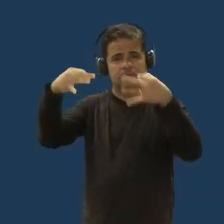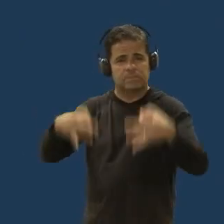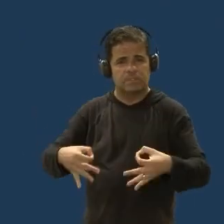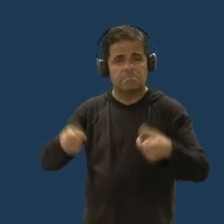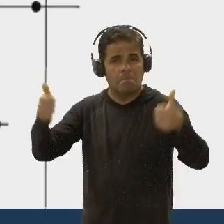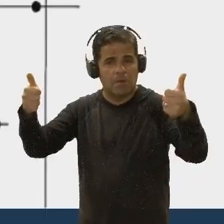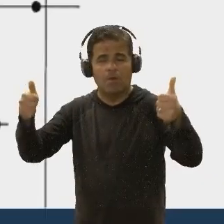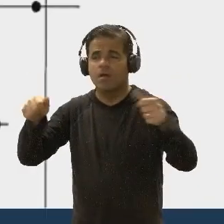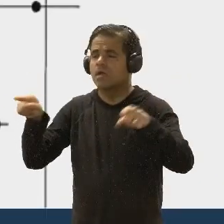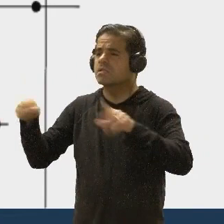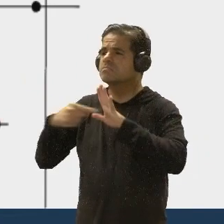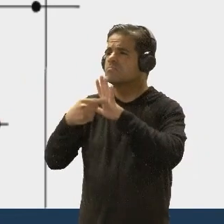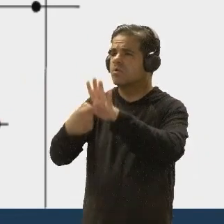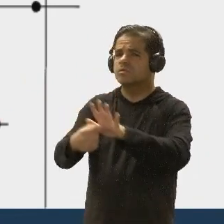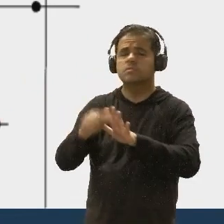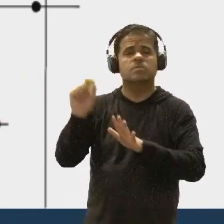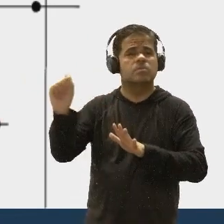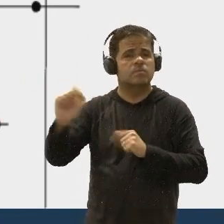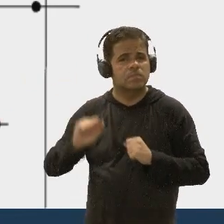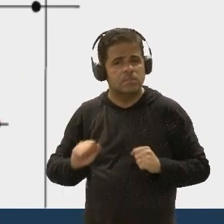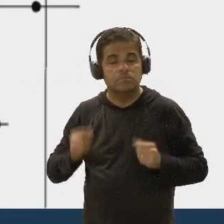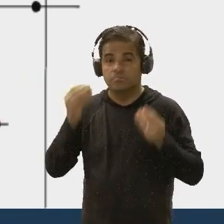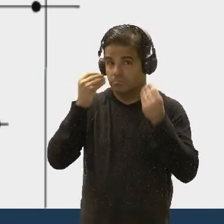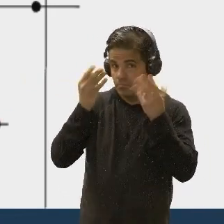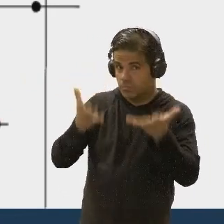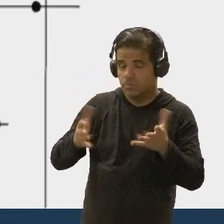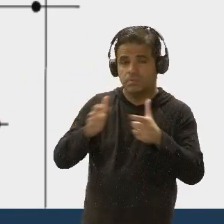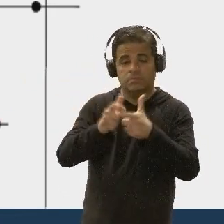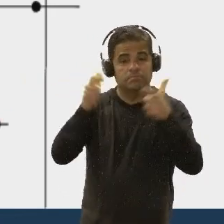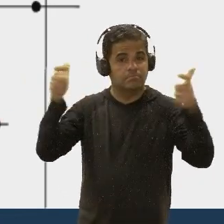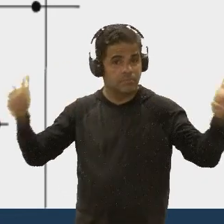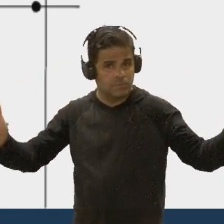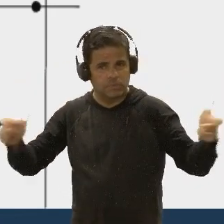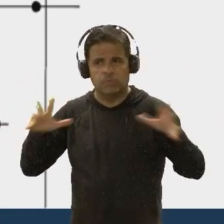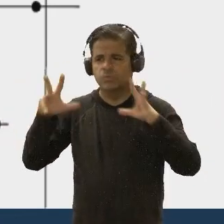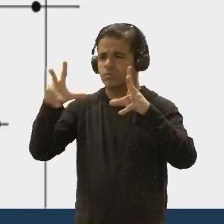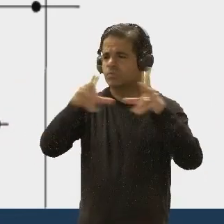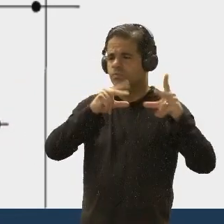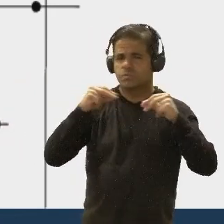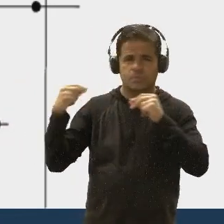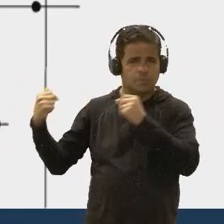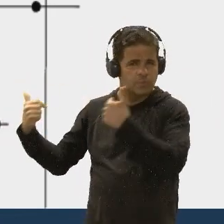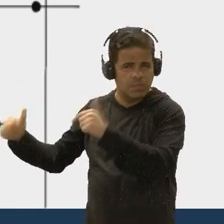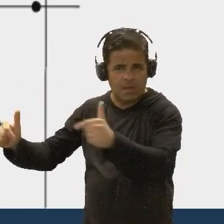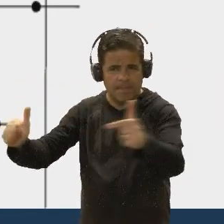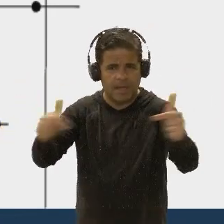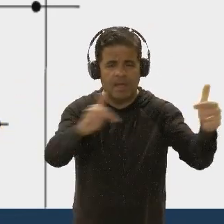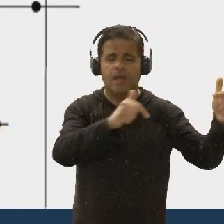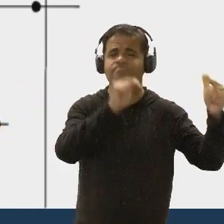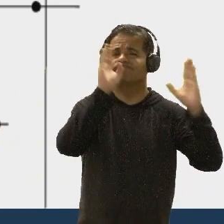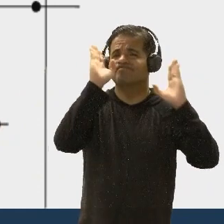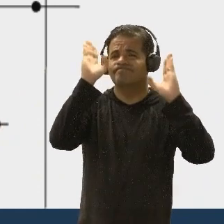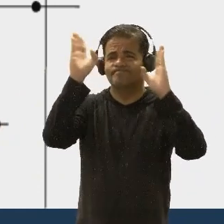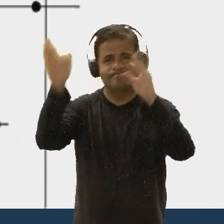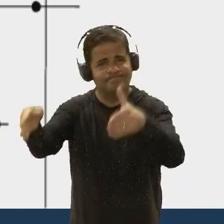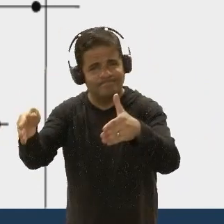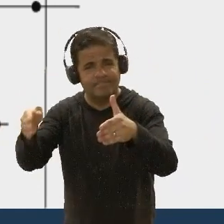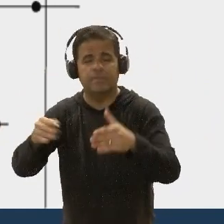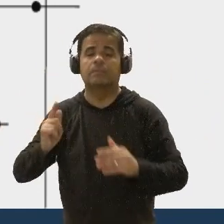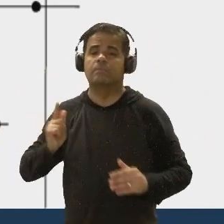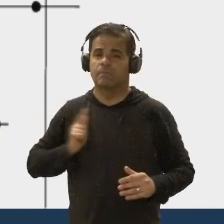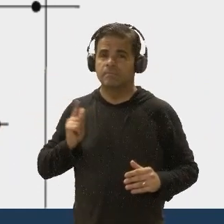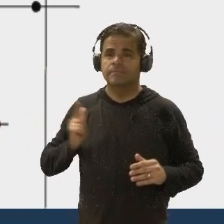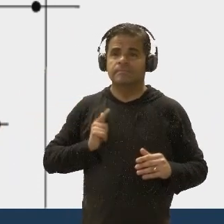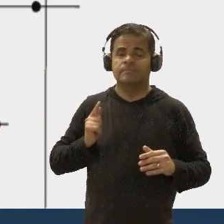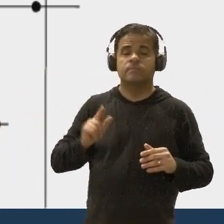gente, o que eles mostram? Elas mostram que a maioria, todos os trabalhos vão na mesma direção, ou